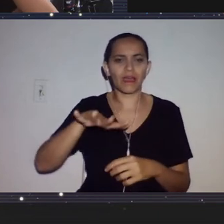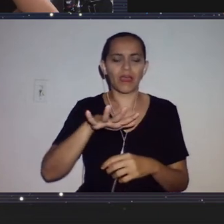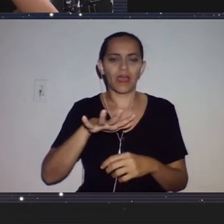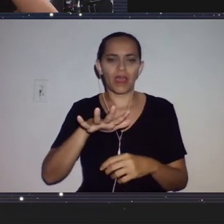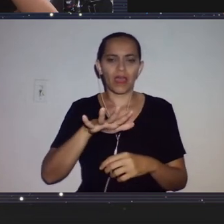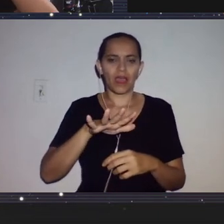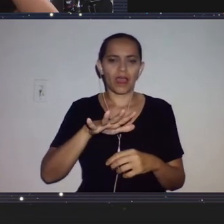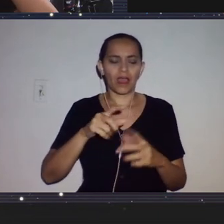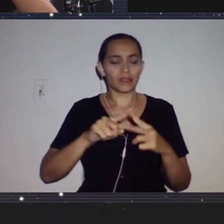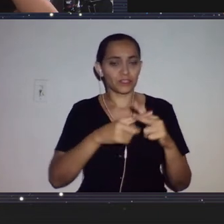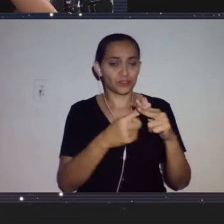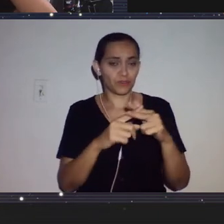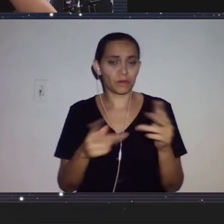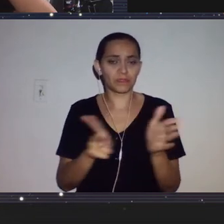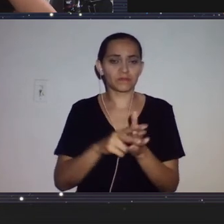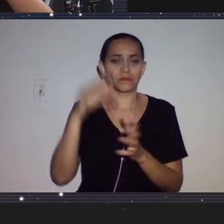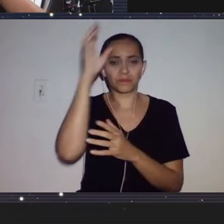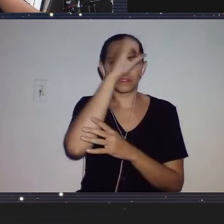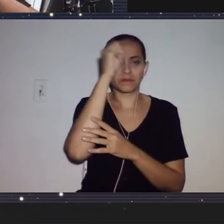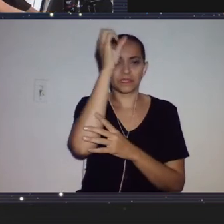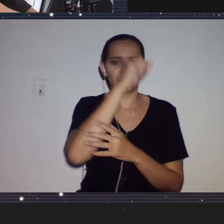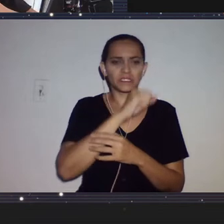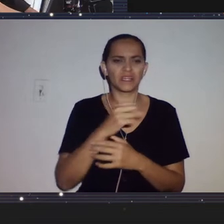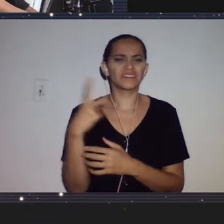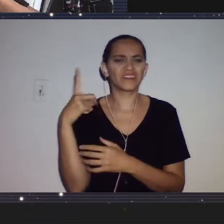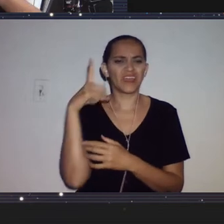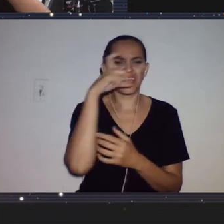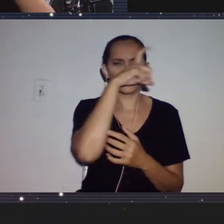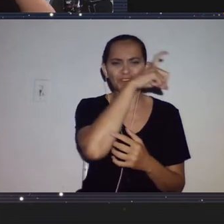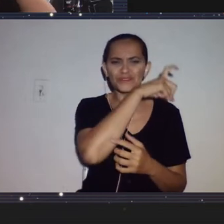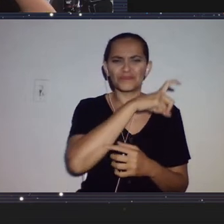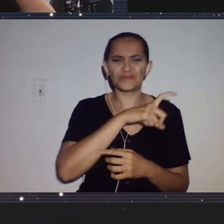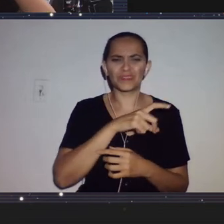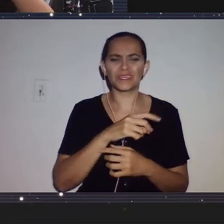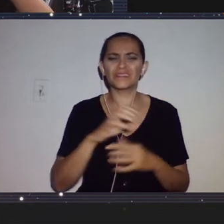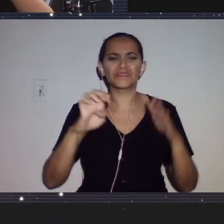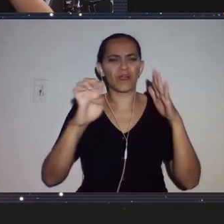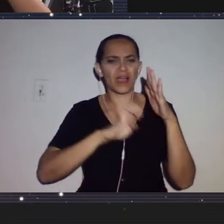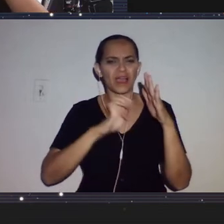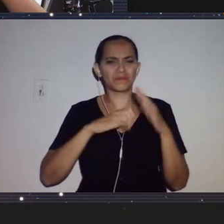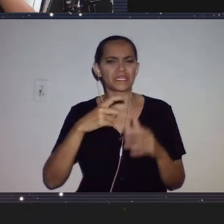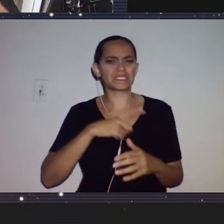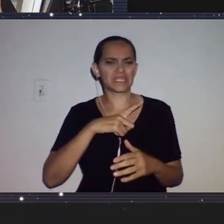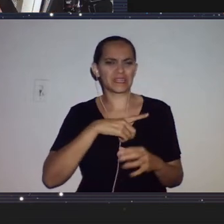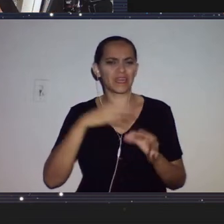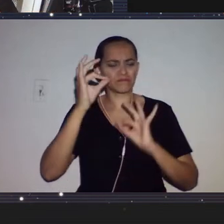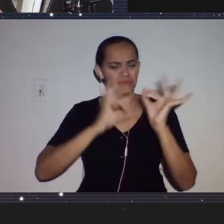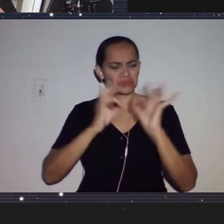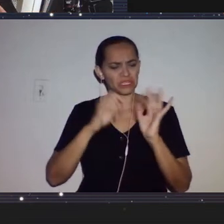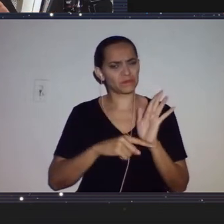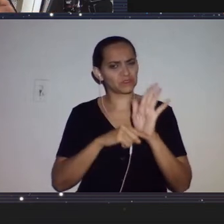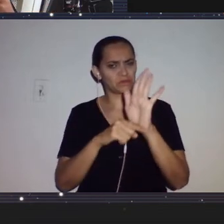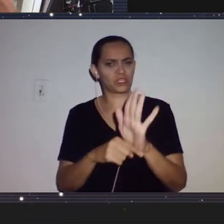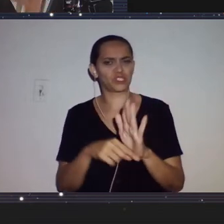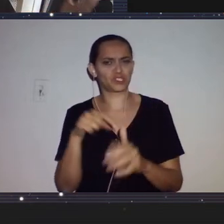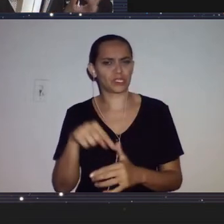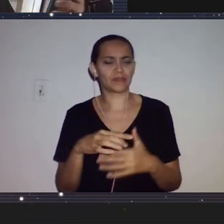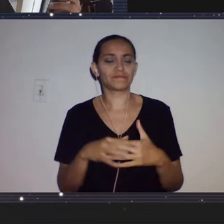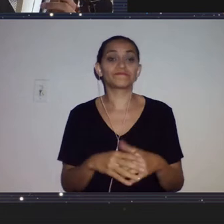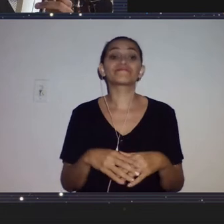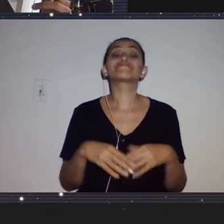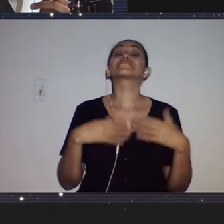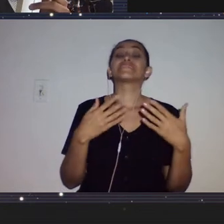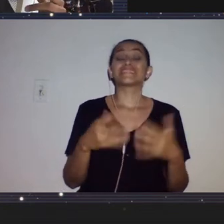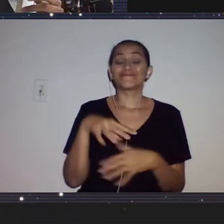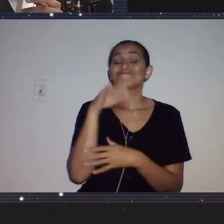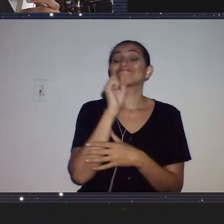Obrigada pela pergunta, Guilherme. Então, é difícil, é difícil. Mas, assim, é difícil manter atualizado sobre tudo, né?